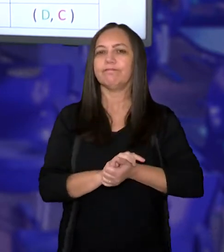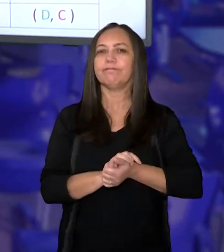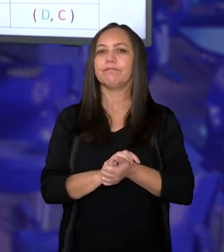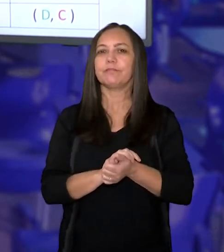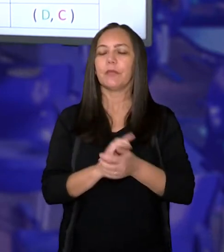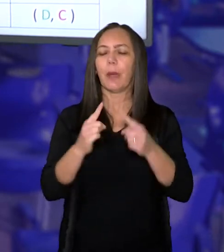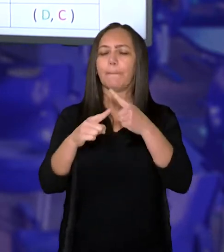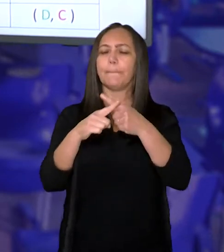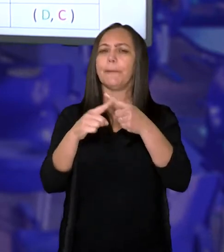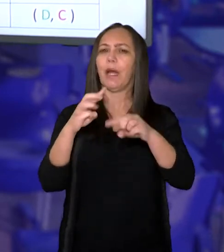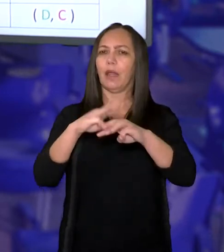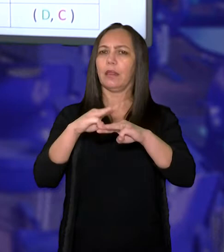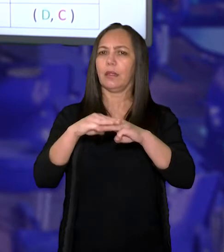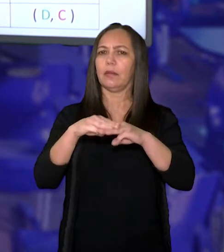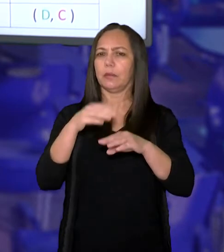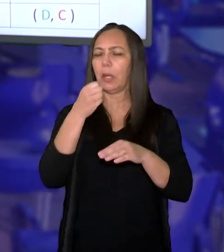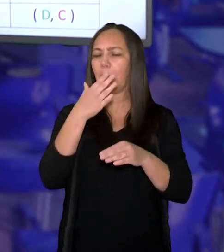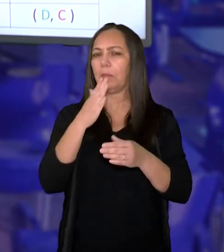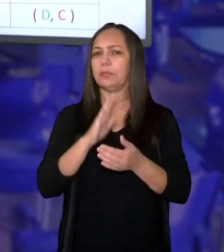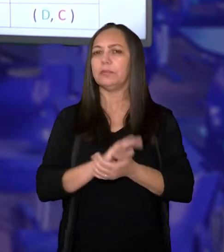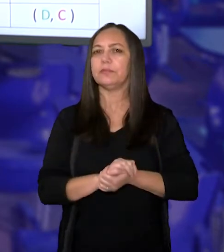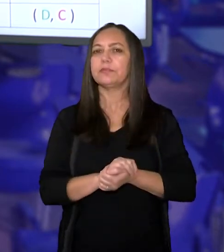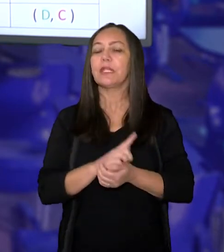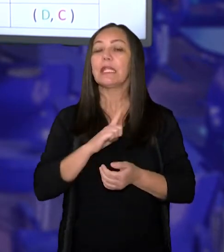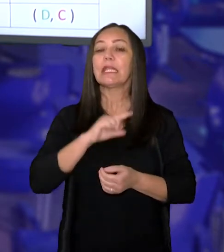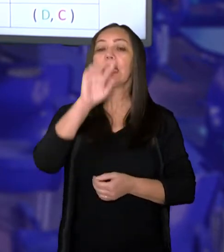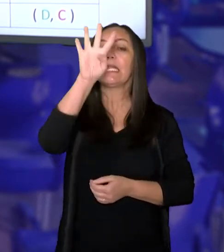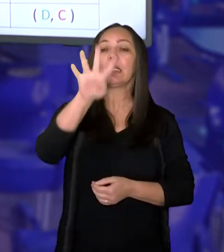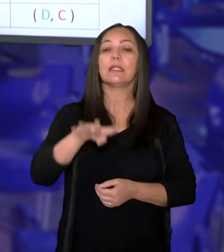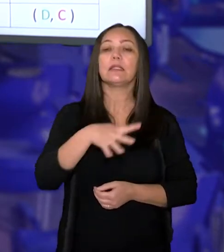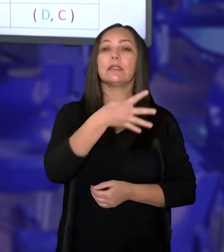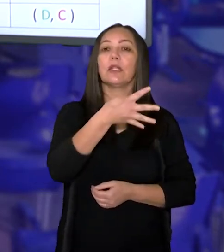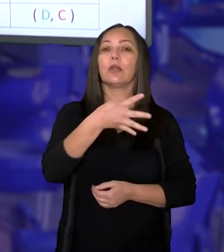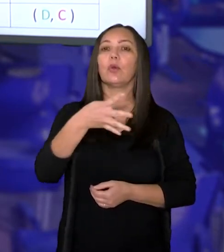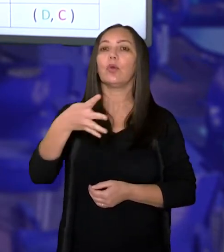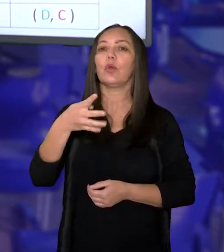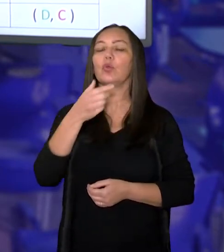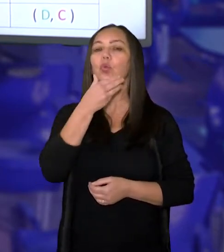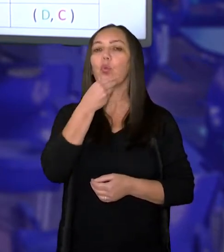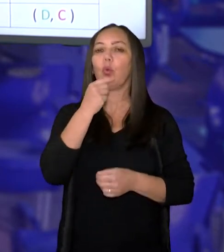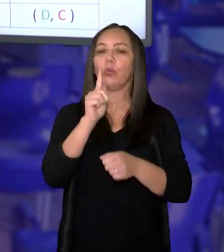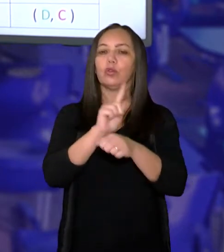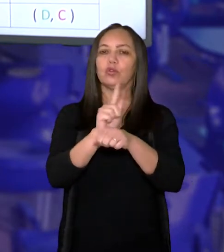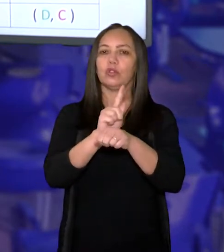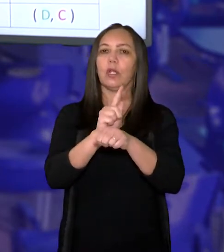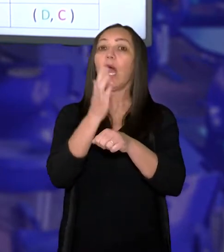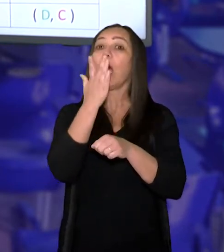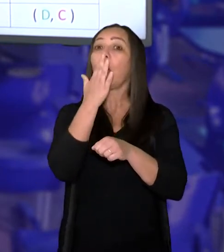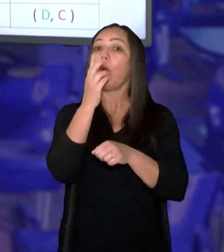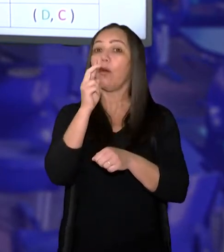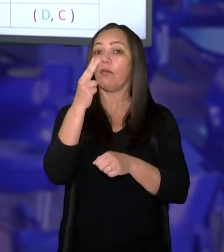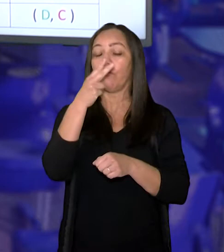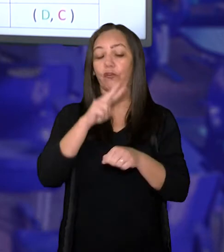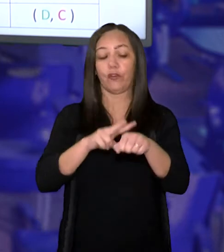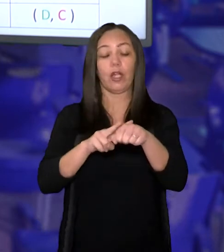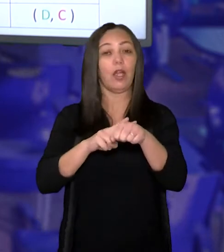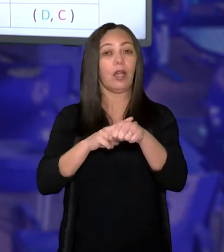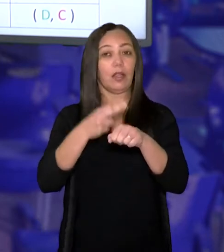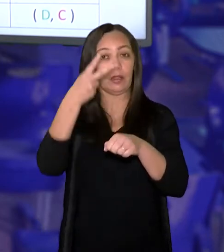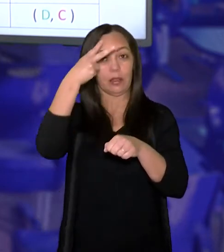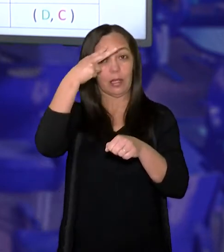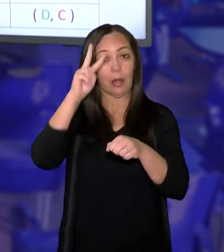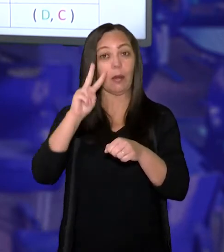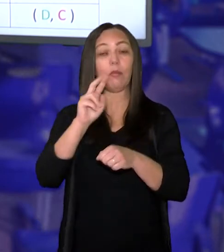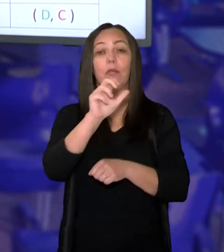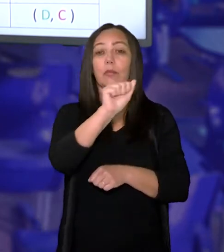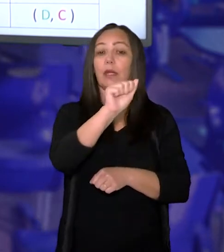matemática traz, não é? Então eu tenho aqui a coluna do gerente, que é a cor verde, lembra? A, B,